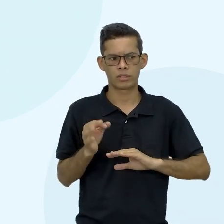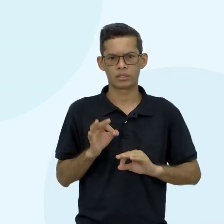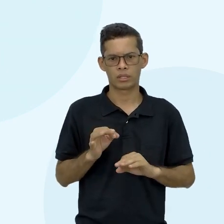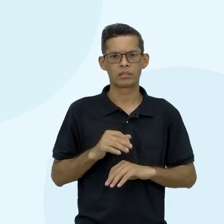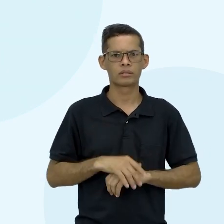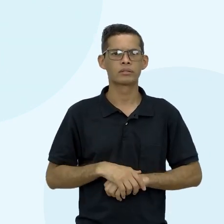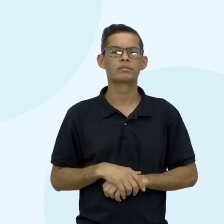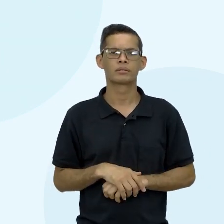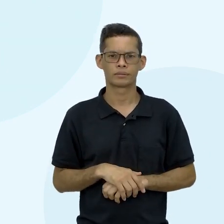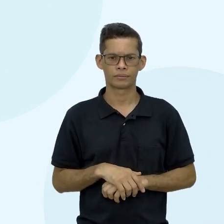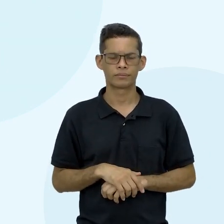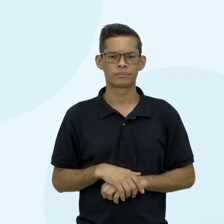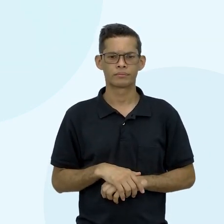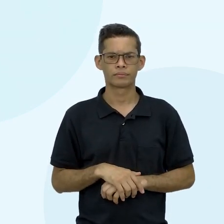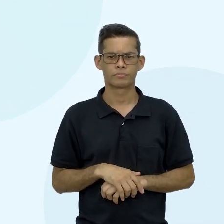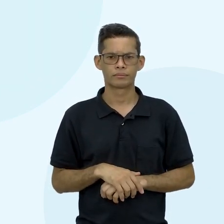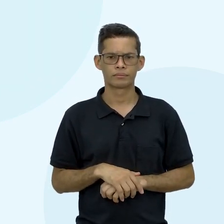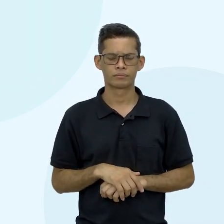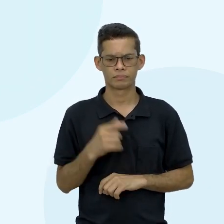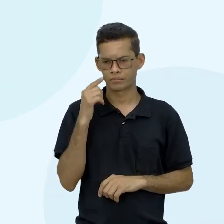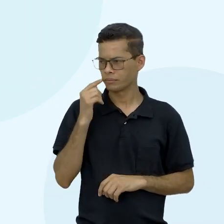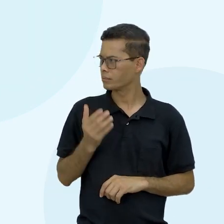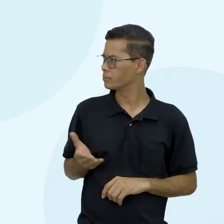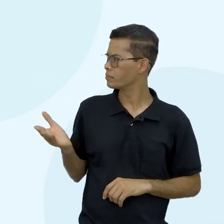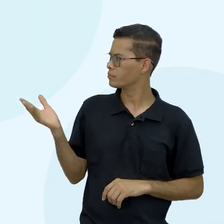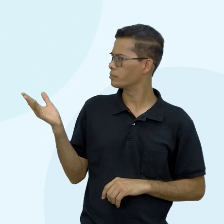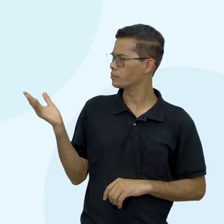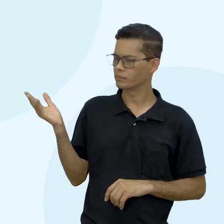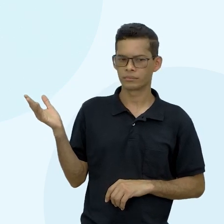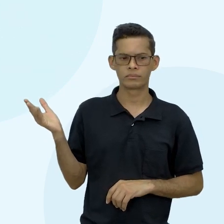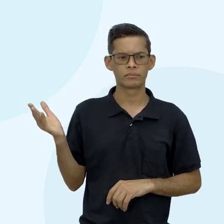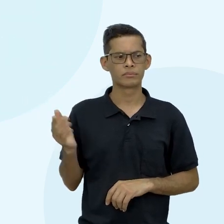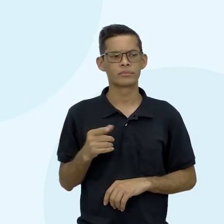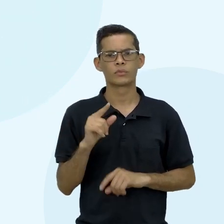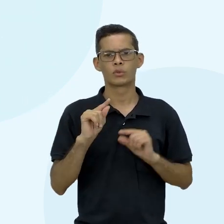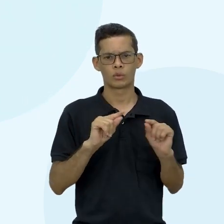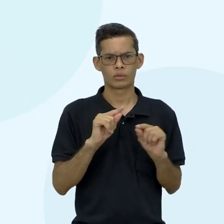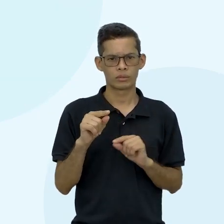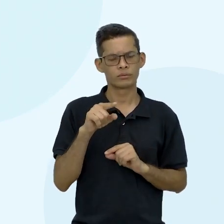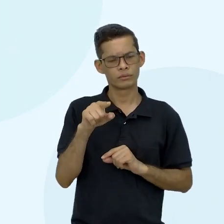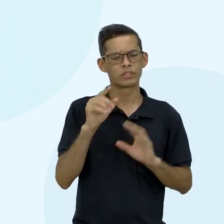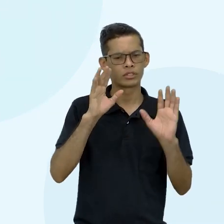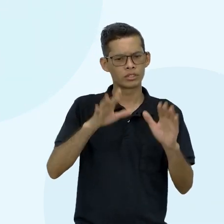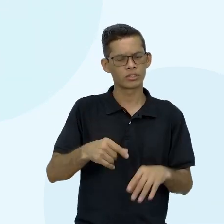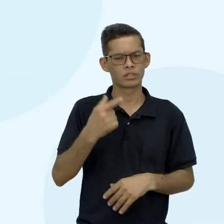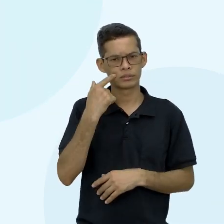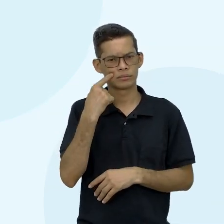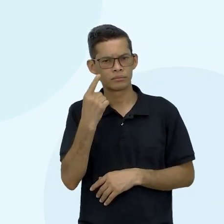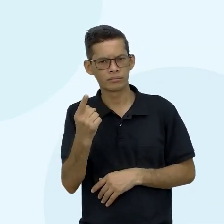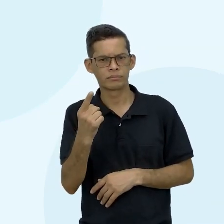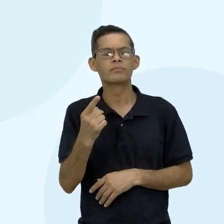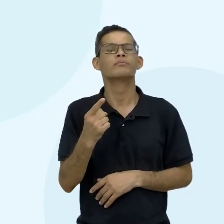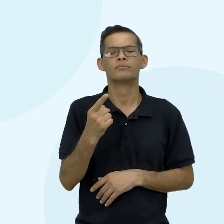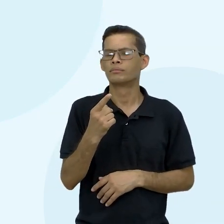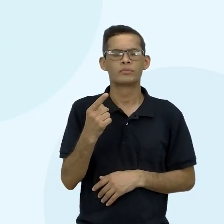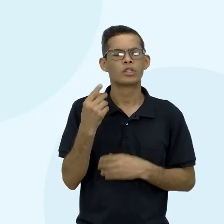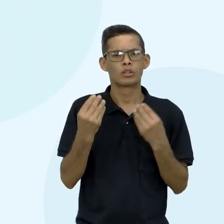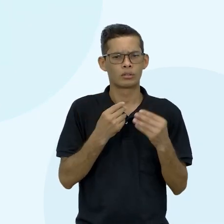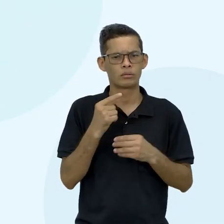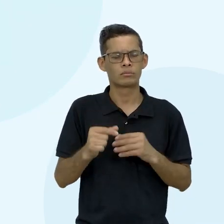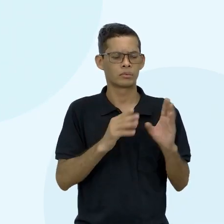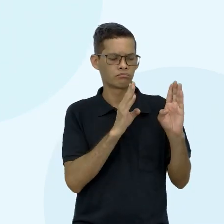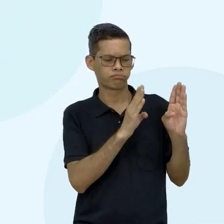Pri. Você é mais do que uma convidada de honra, porque você já passou por diversas